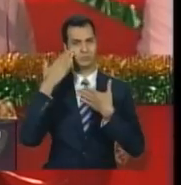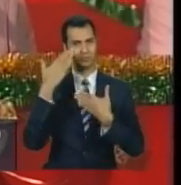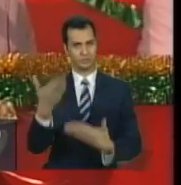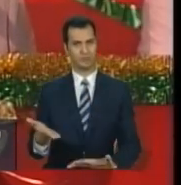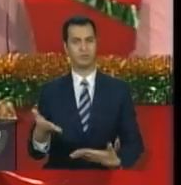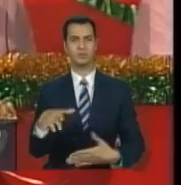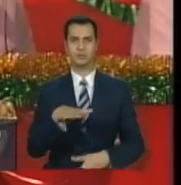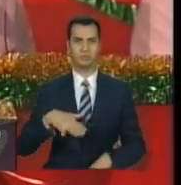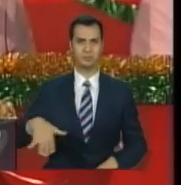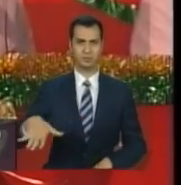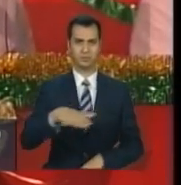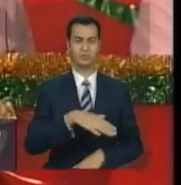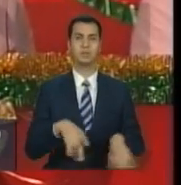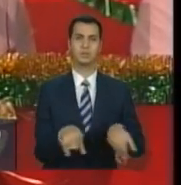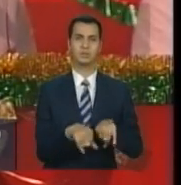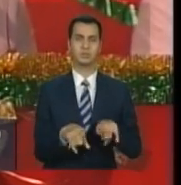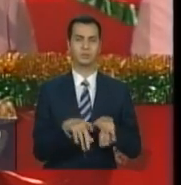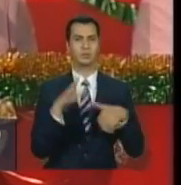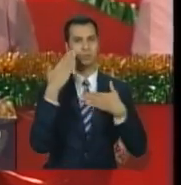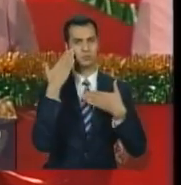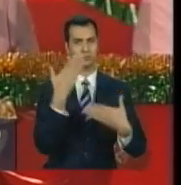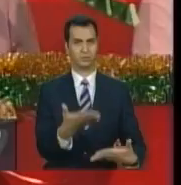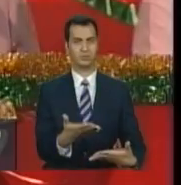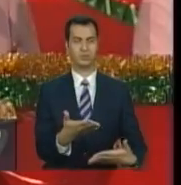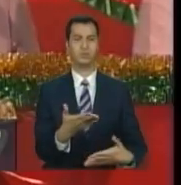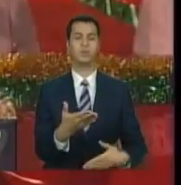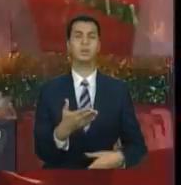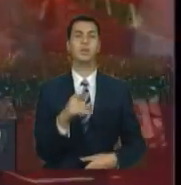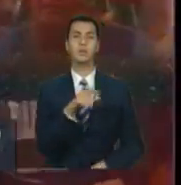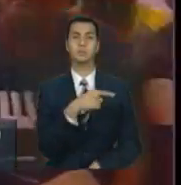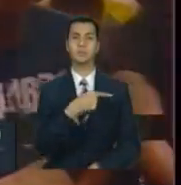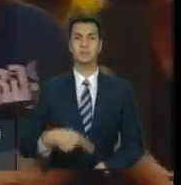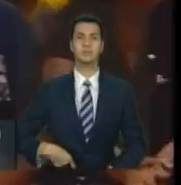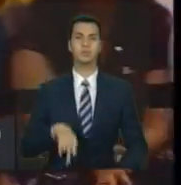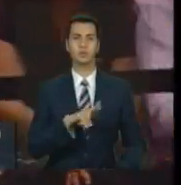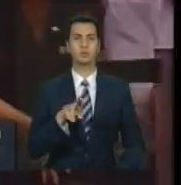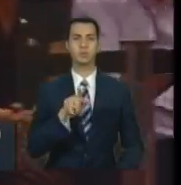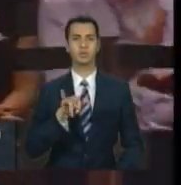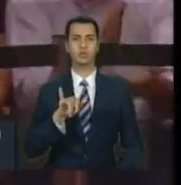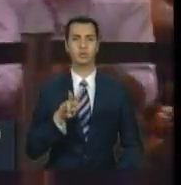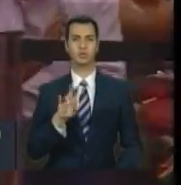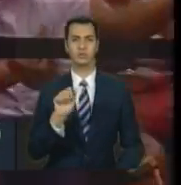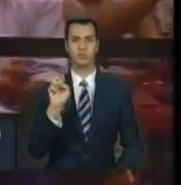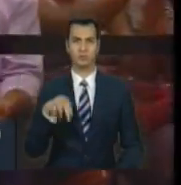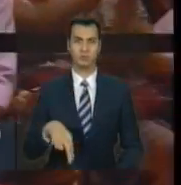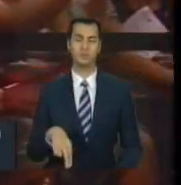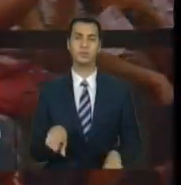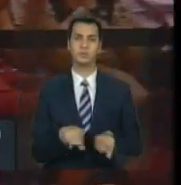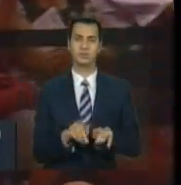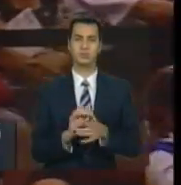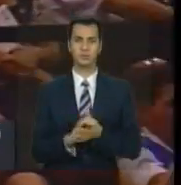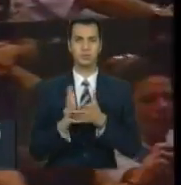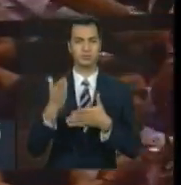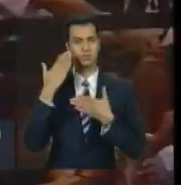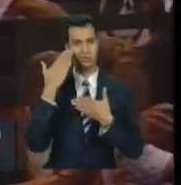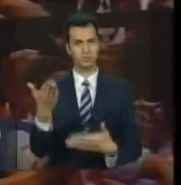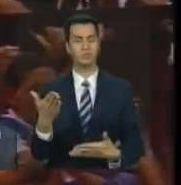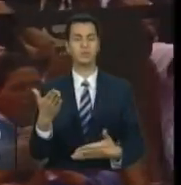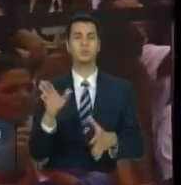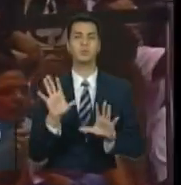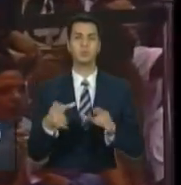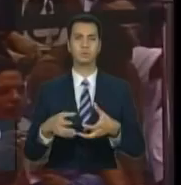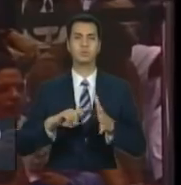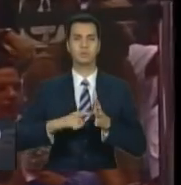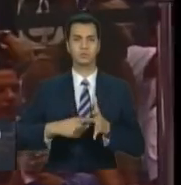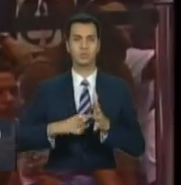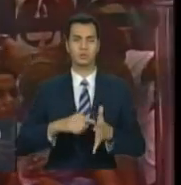a presidenta do sindicato, Juvândia Moreira, o presidente do Sindicato dos